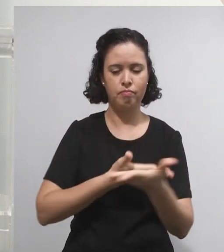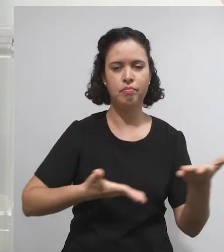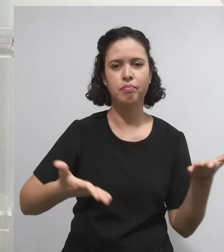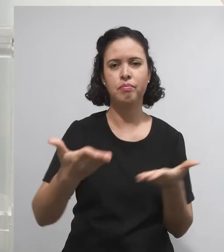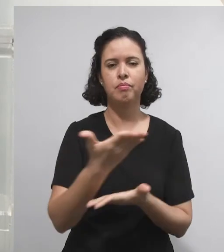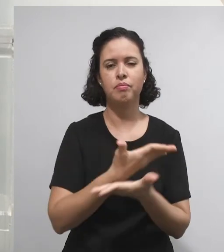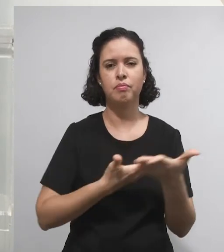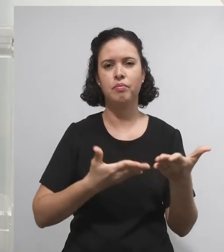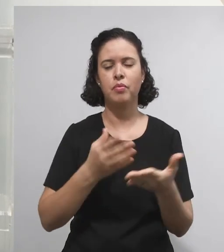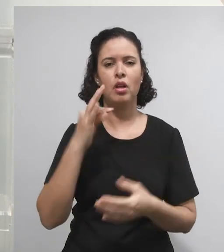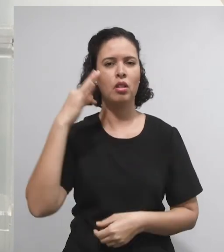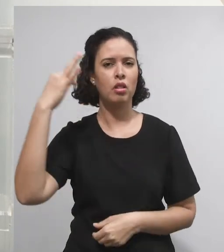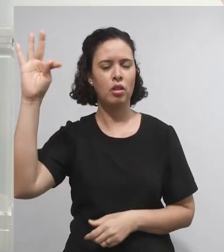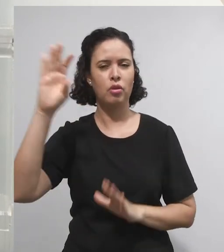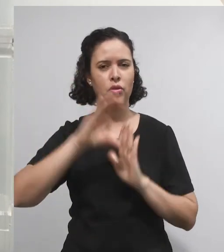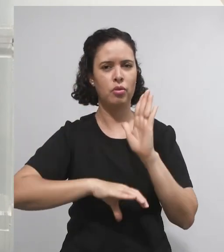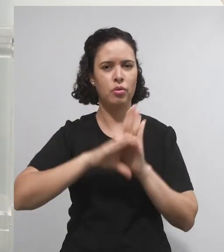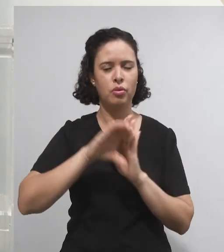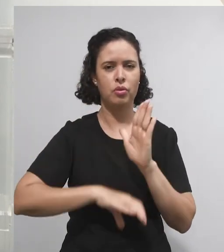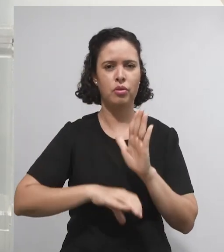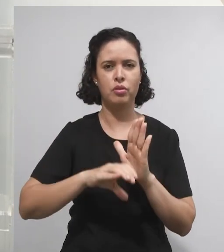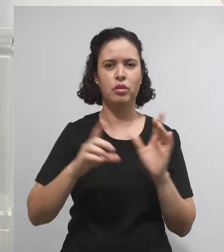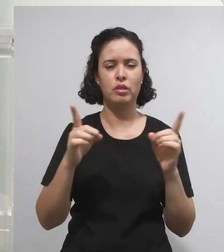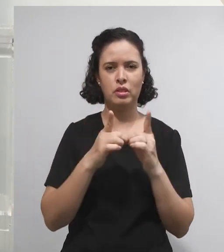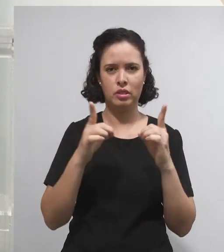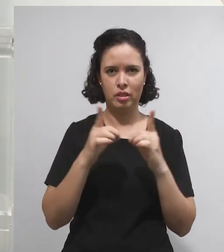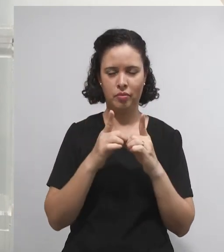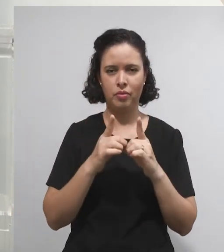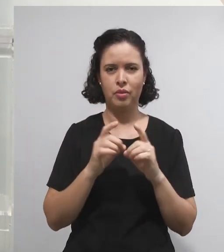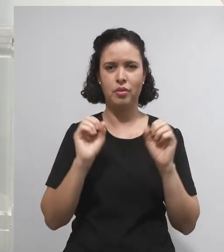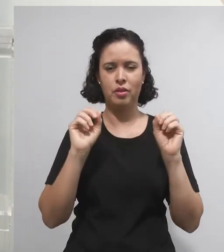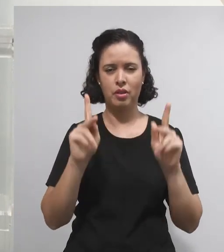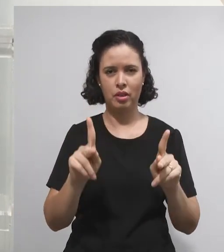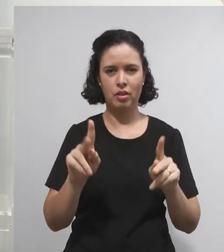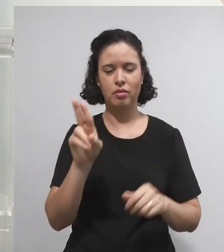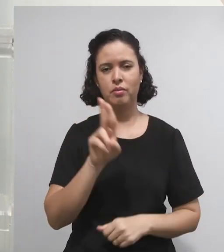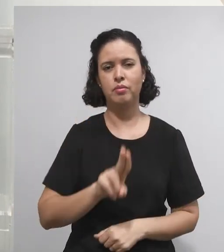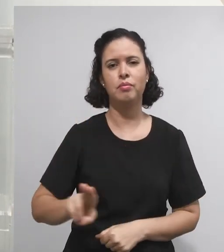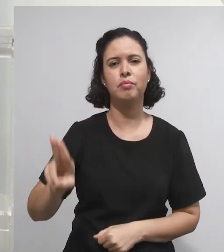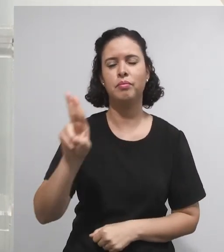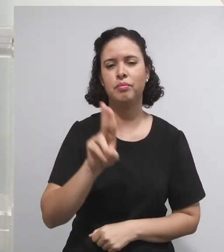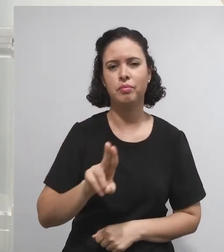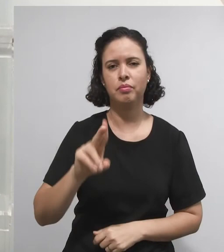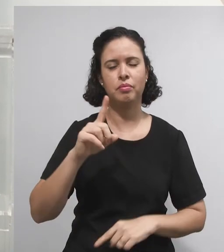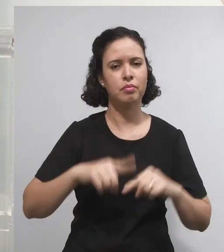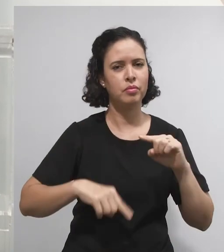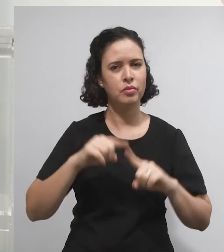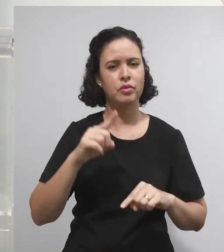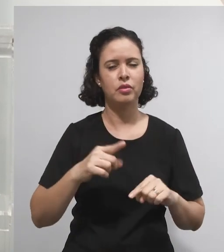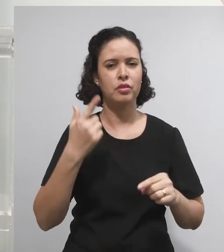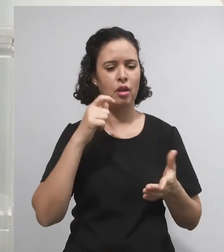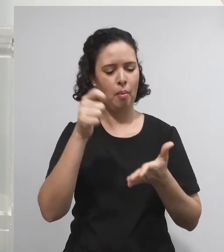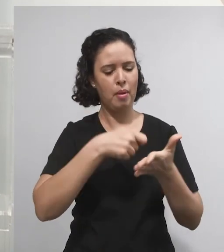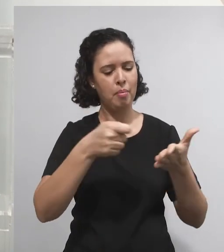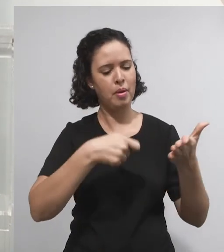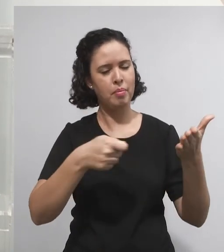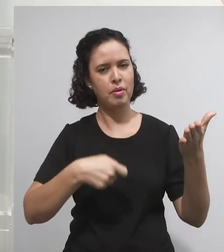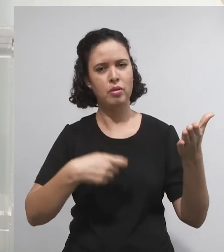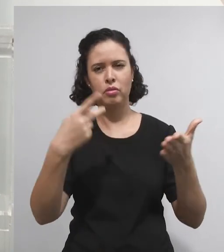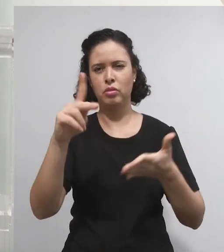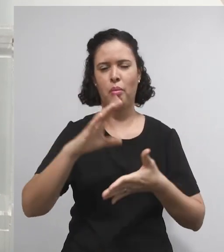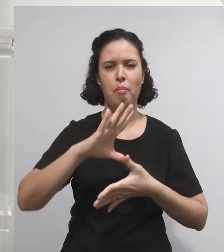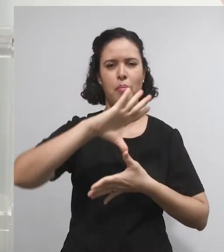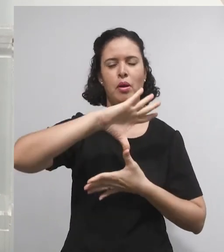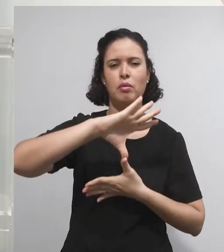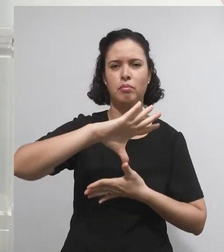disciplinar, interdisciplinar entre teoria, currículo e didática. Então, vocês vão utilizar esses elementos para fazer a construção